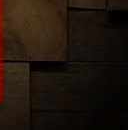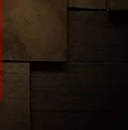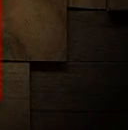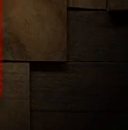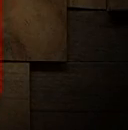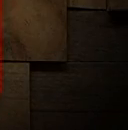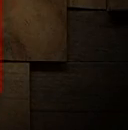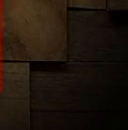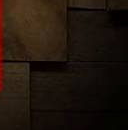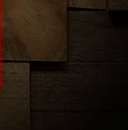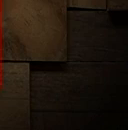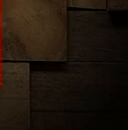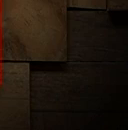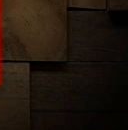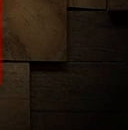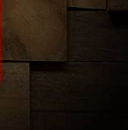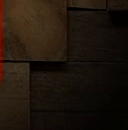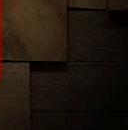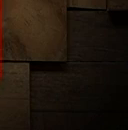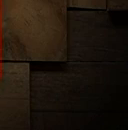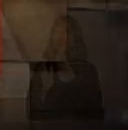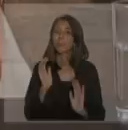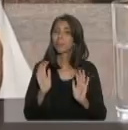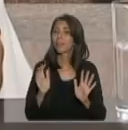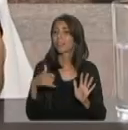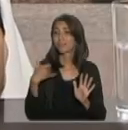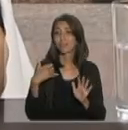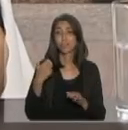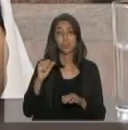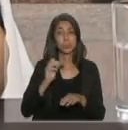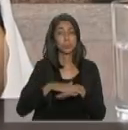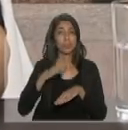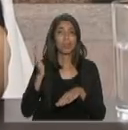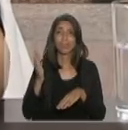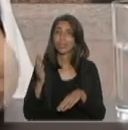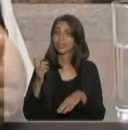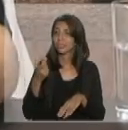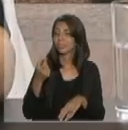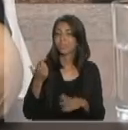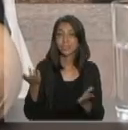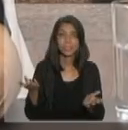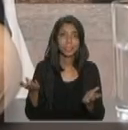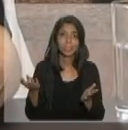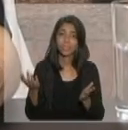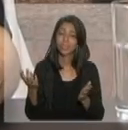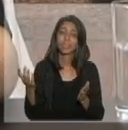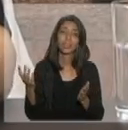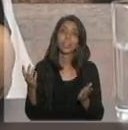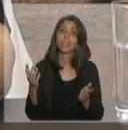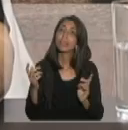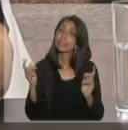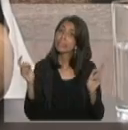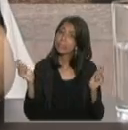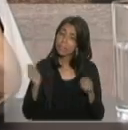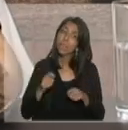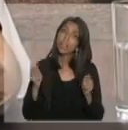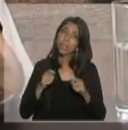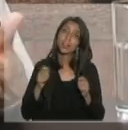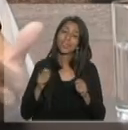de independência, queriam porque queriam, mas já tinham mais de 18 anos de idade, 20 anos. Não dava. Quer dizer,